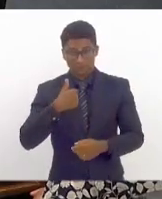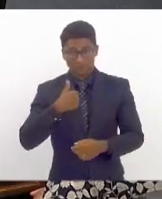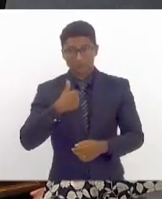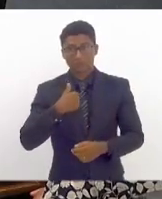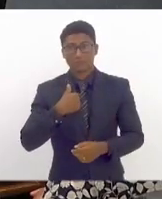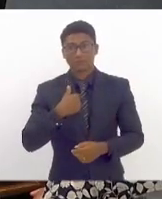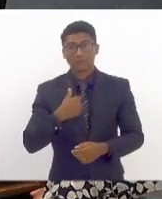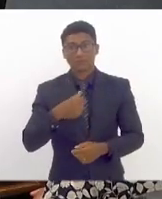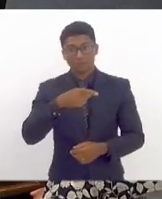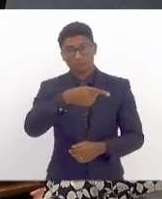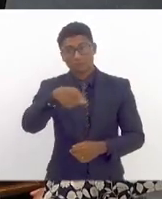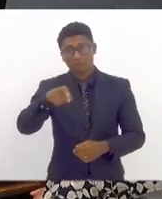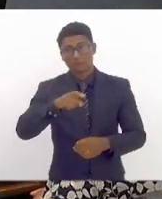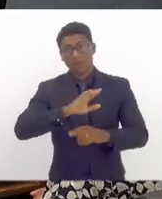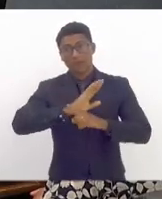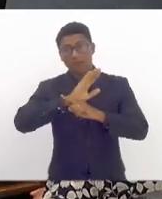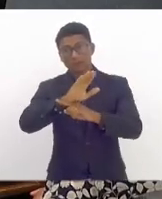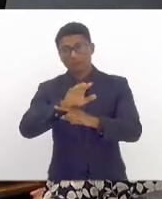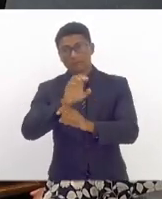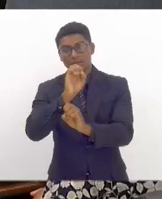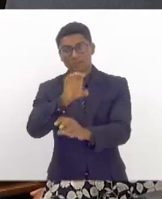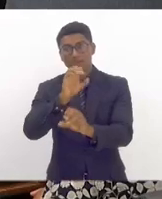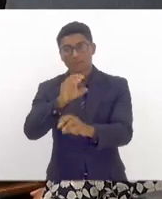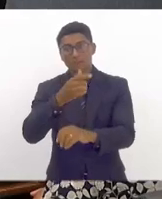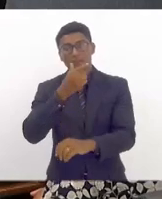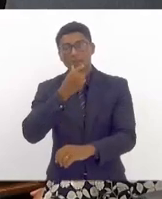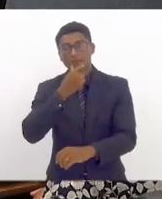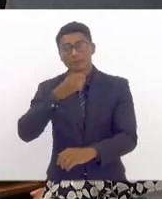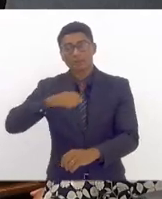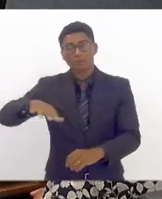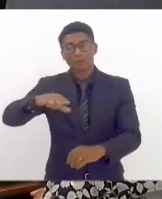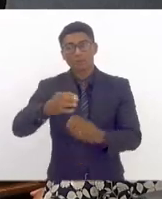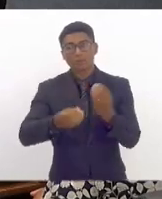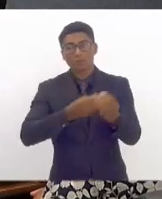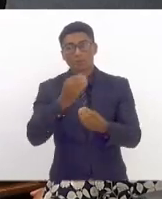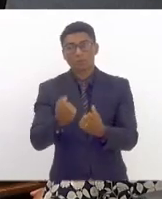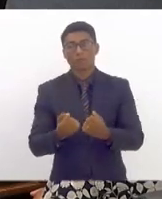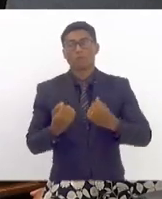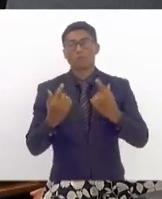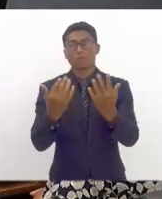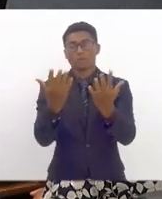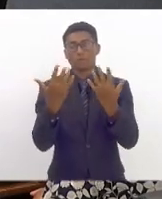ir para seu local e ensinar para os meninos como a gente pode fazer isso através do fogo